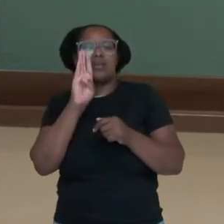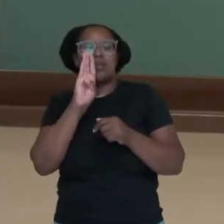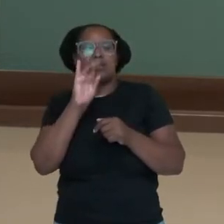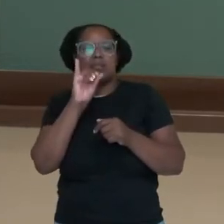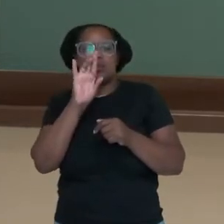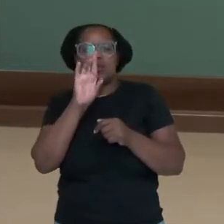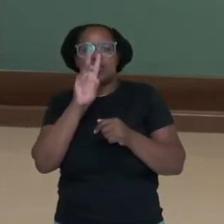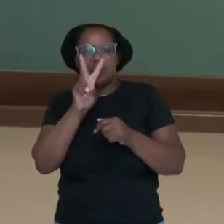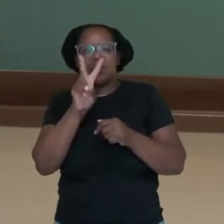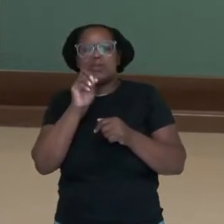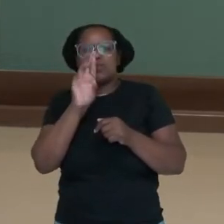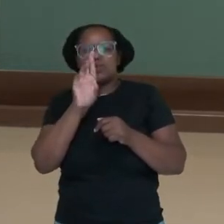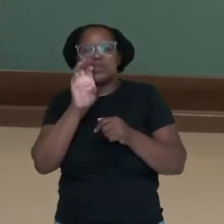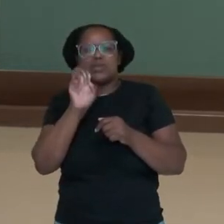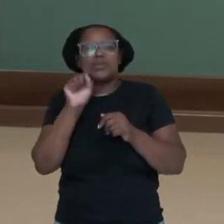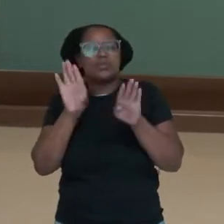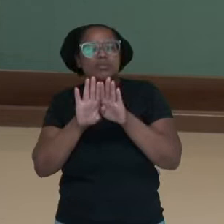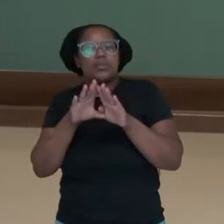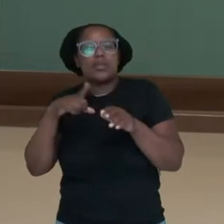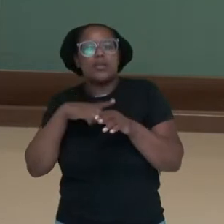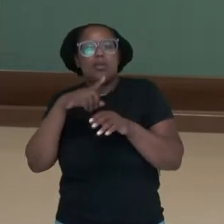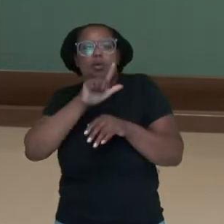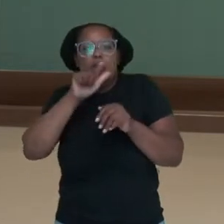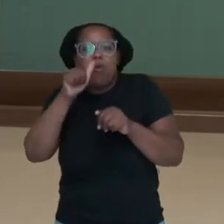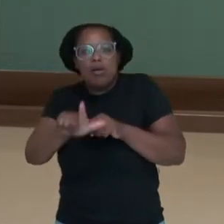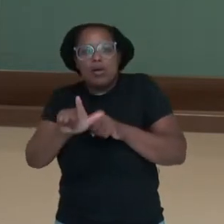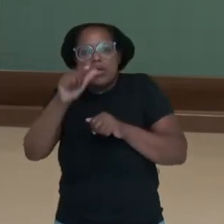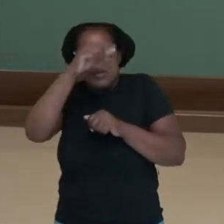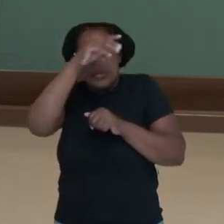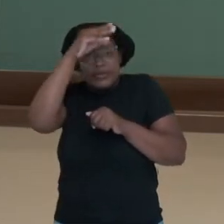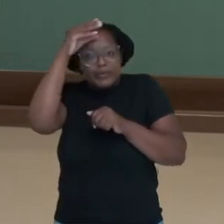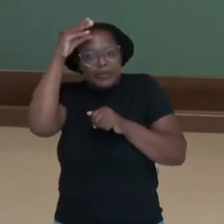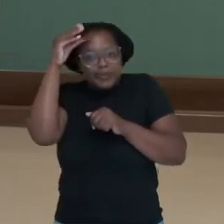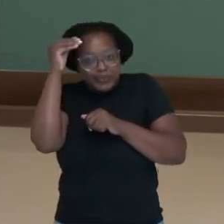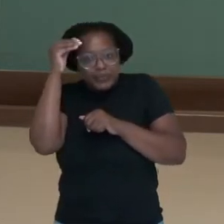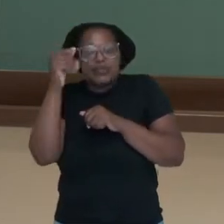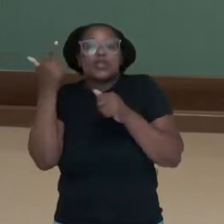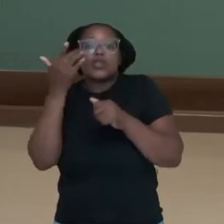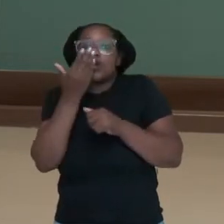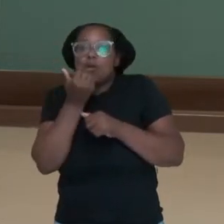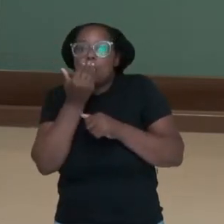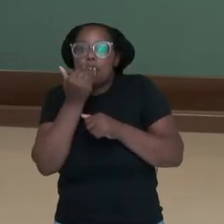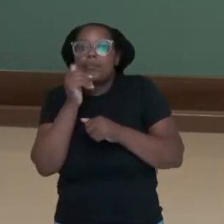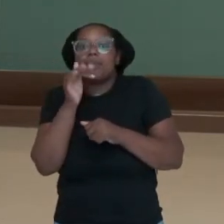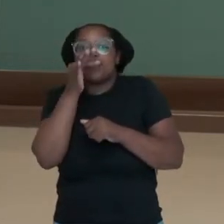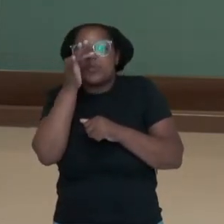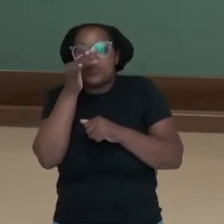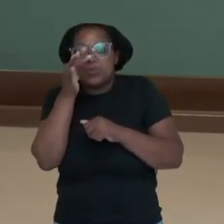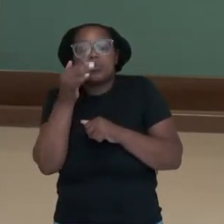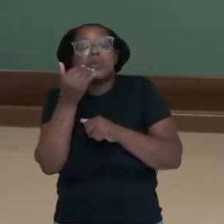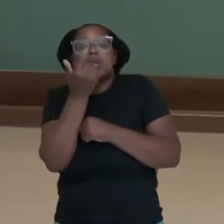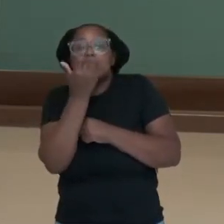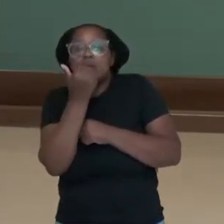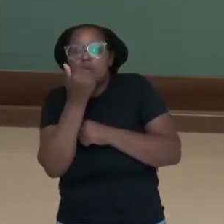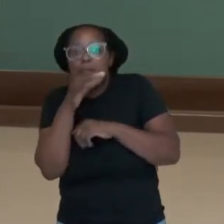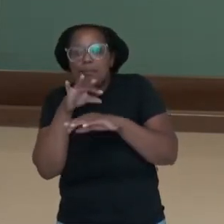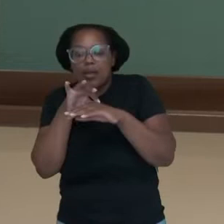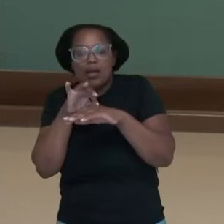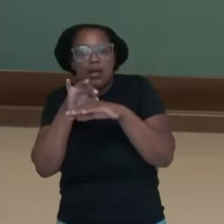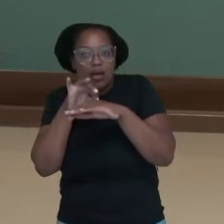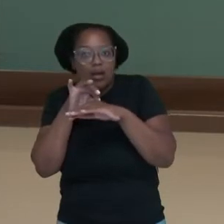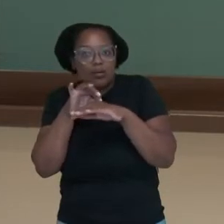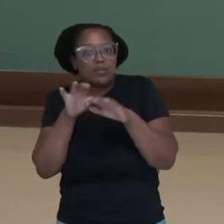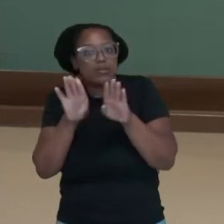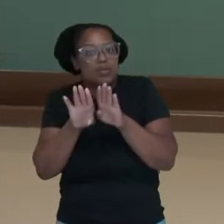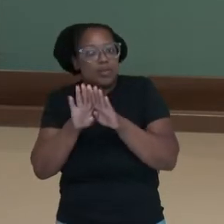se alimentam de carne de outros animais. Então, dependendo do que ele come, o seu bico, a sua boca pode ter ou não